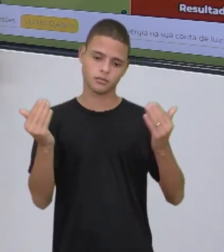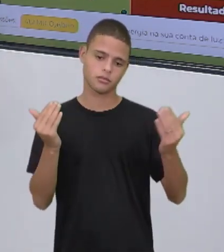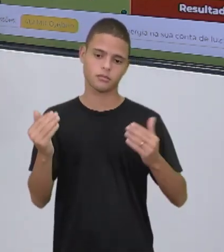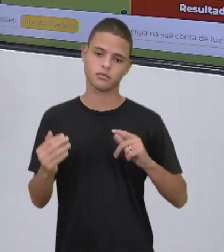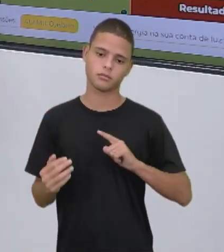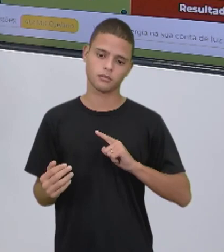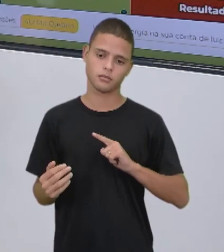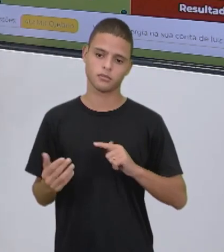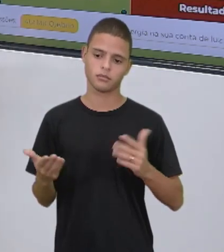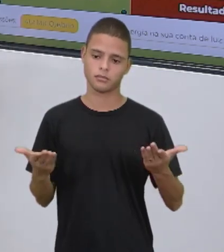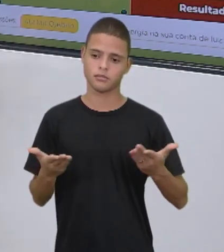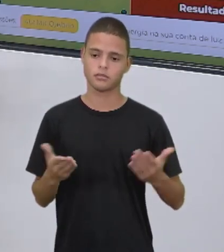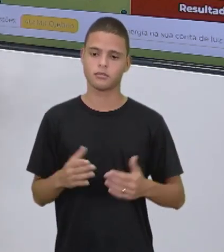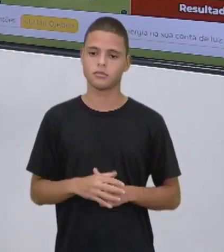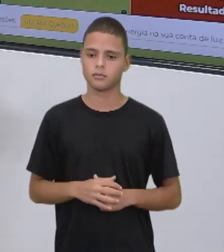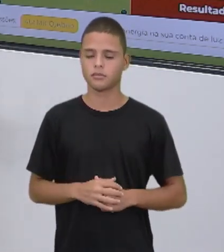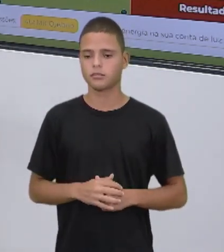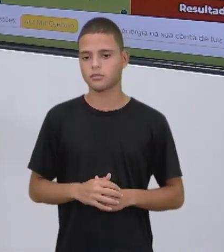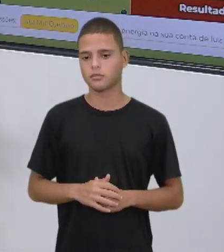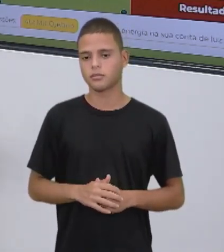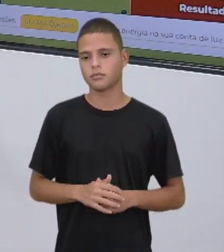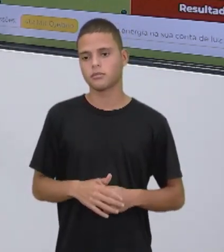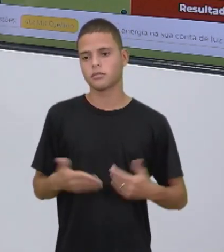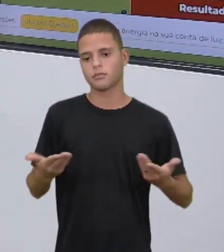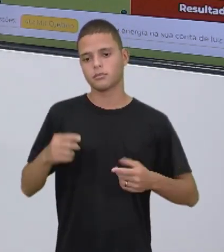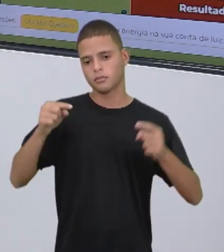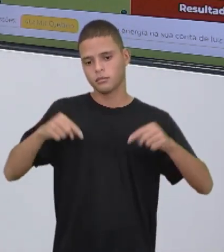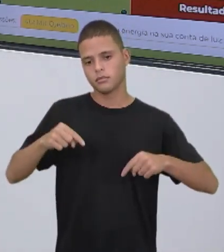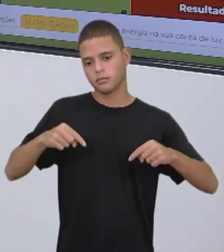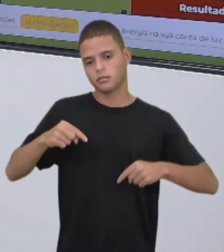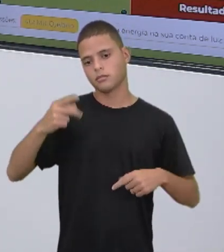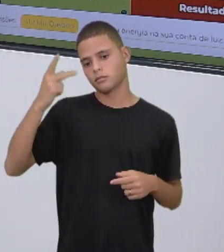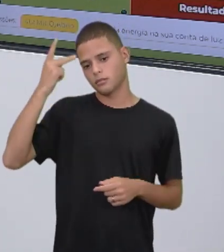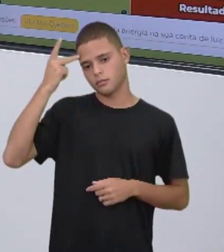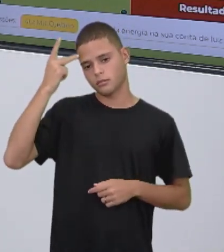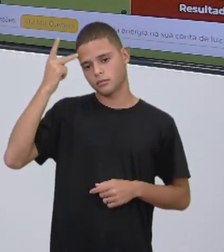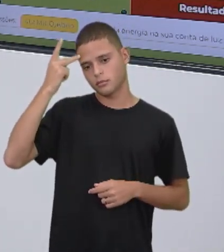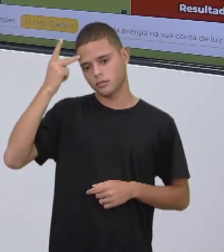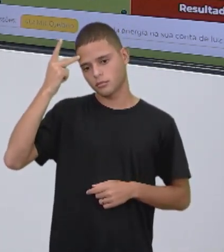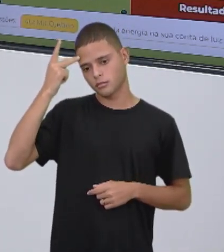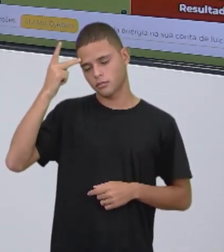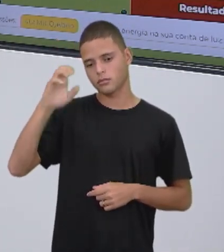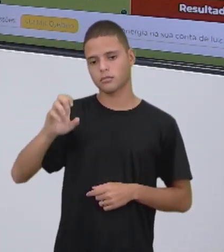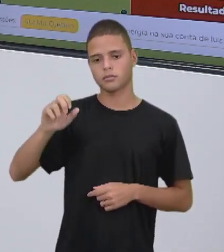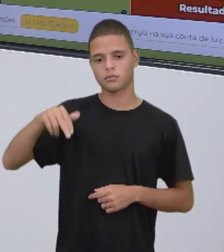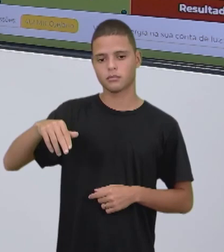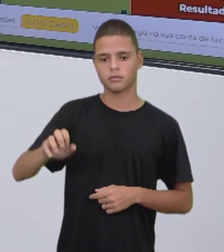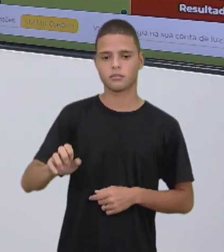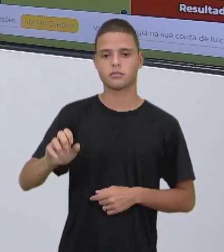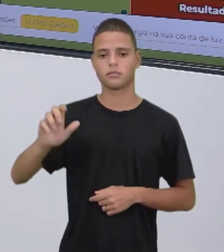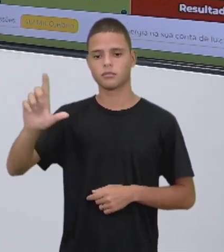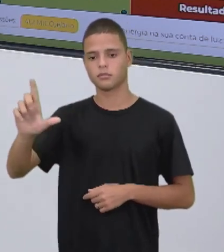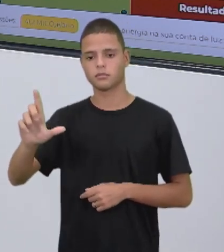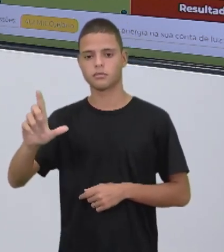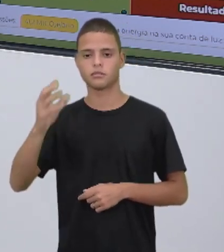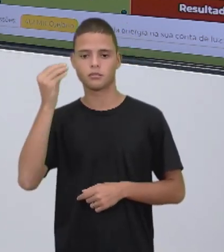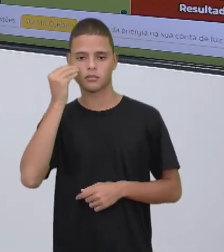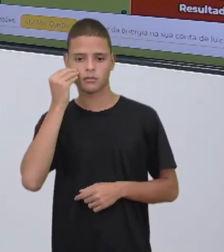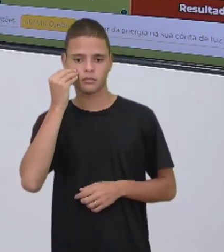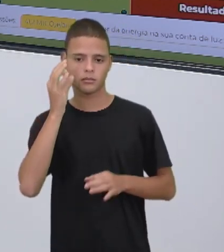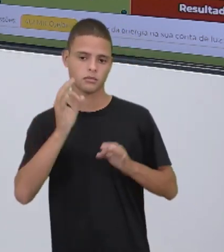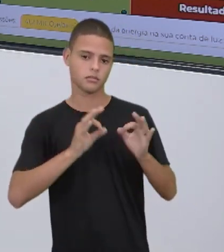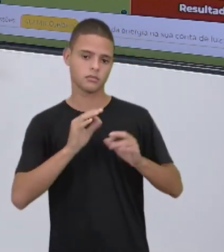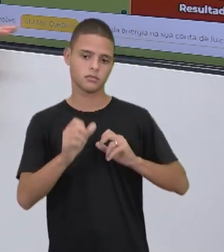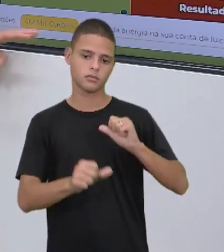você tem lá. Tá bom? O que você tem hoje. No caso aqui de São Paulo é a Enel, né? Então você escolha lá a Enel, faça essa